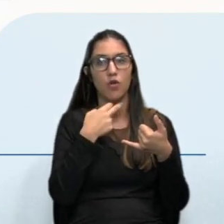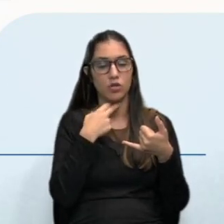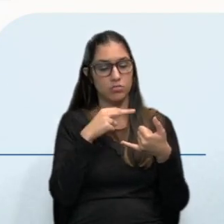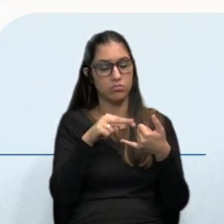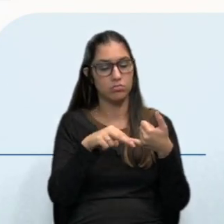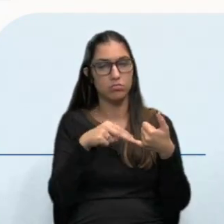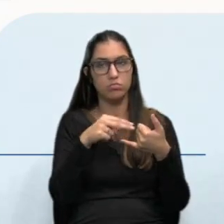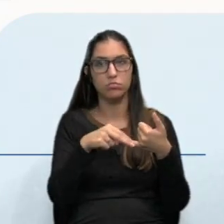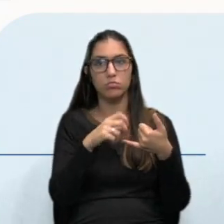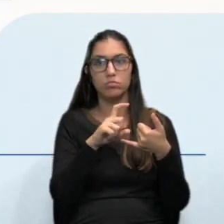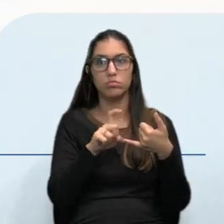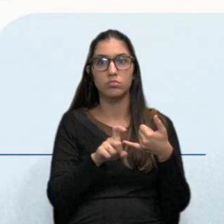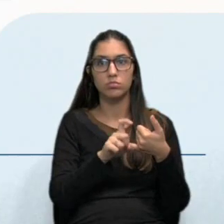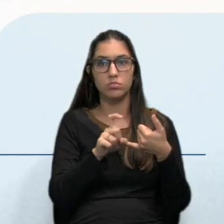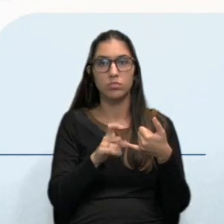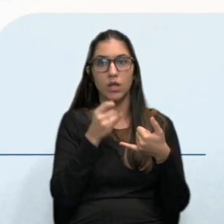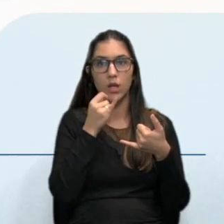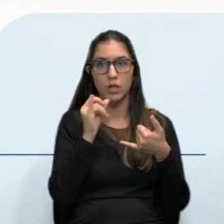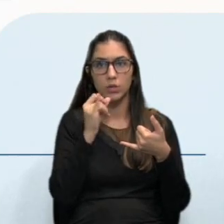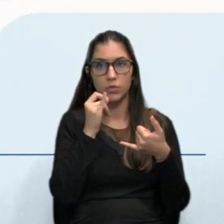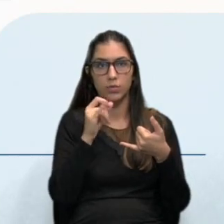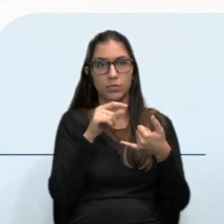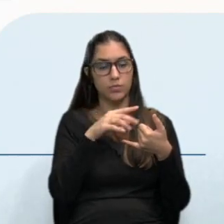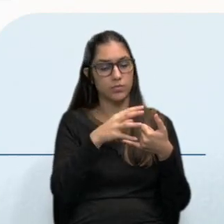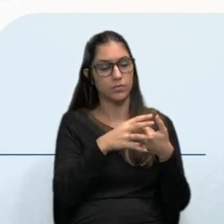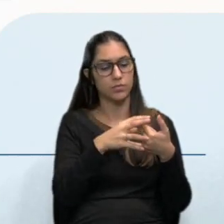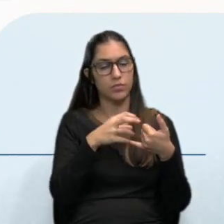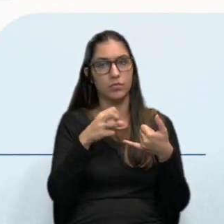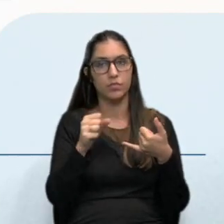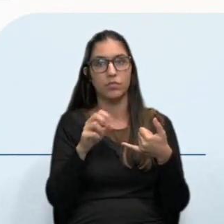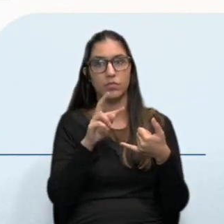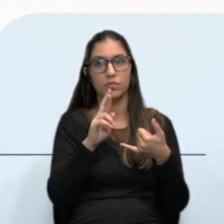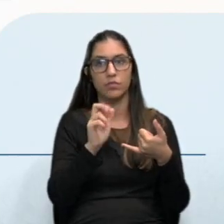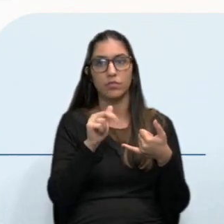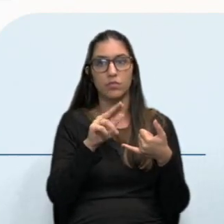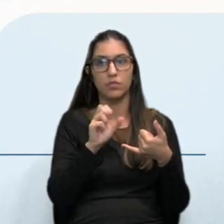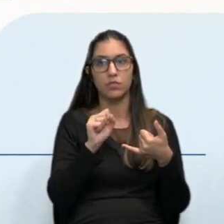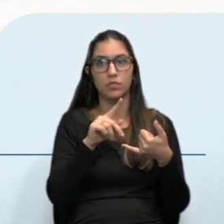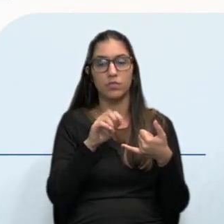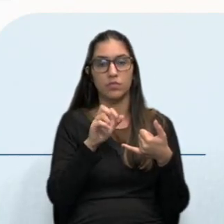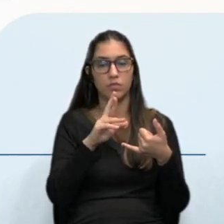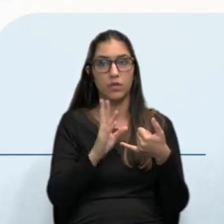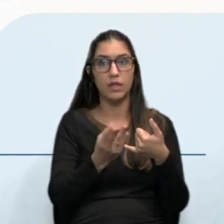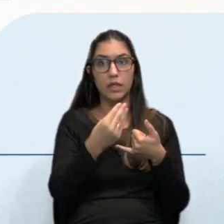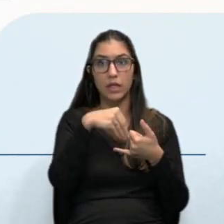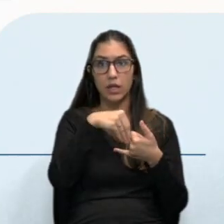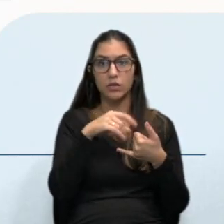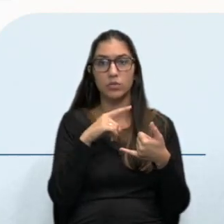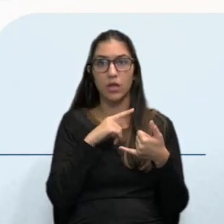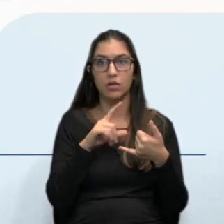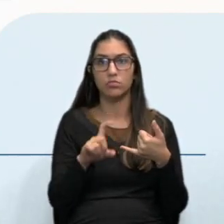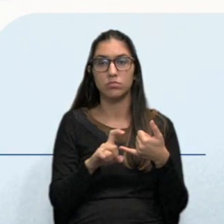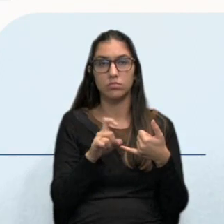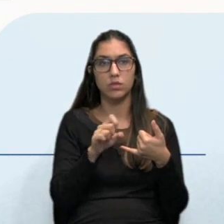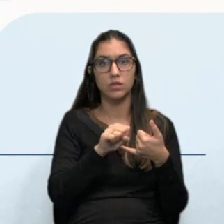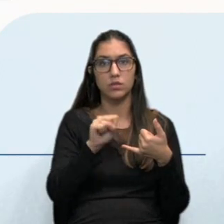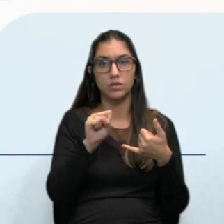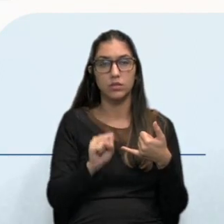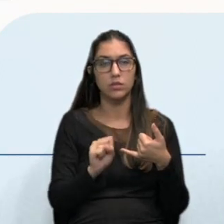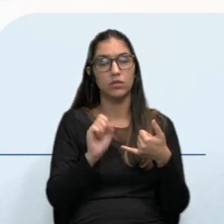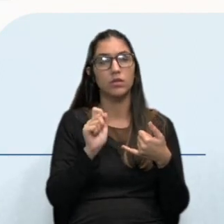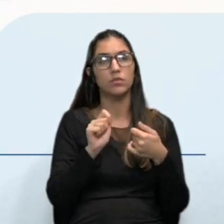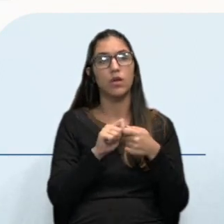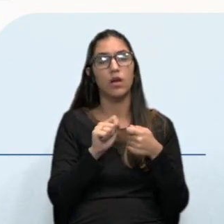sinal elétrico. Então, ele é um transdutor. Tem um transmissor, que é o circuito interno do celular. O que esse circuito interno